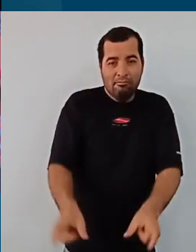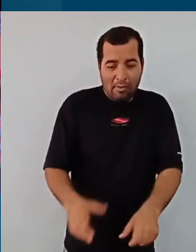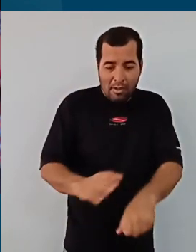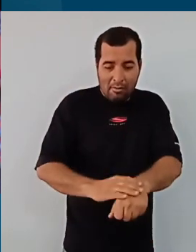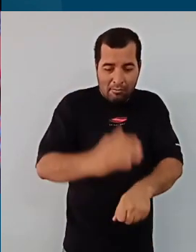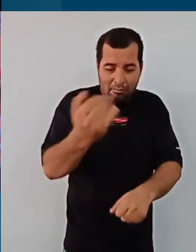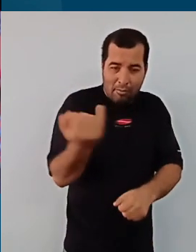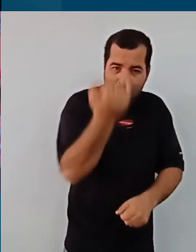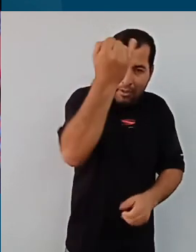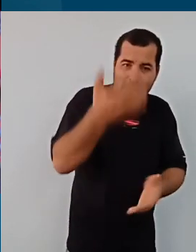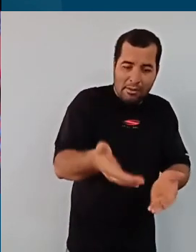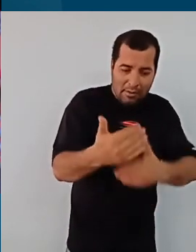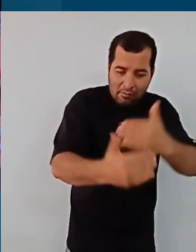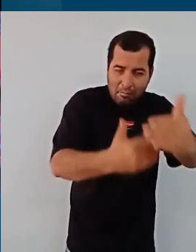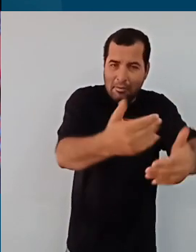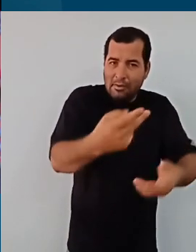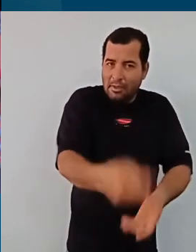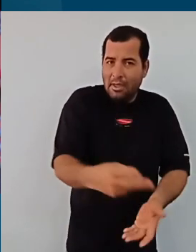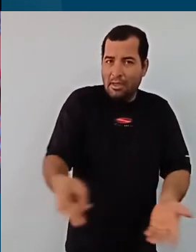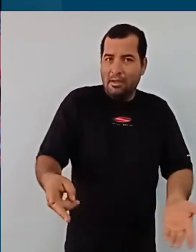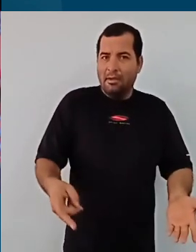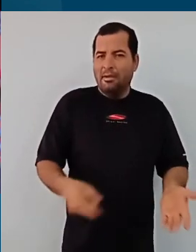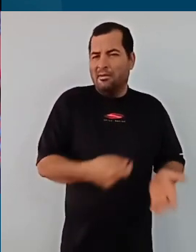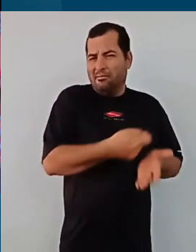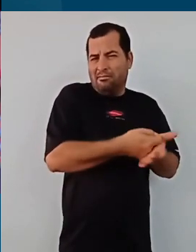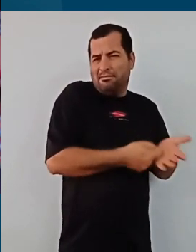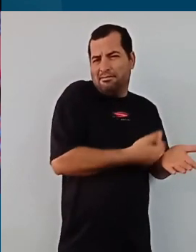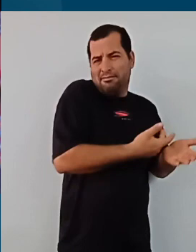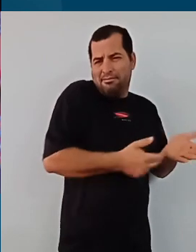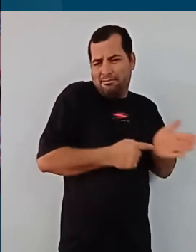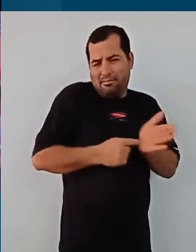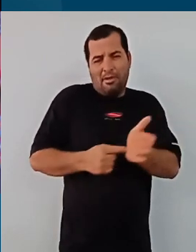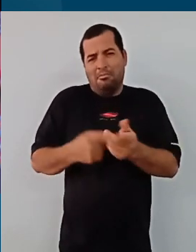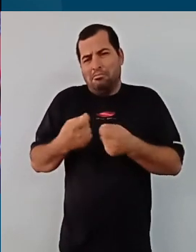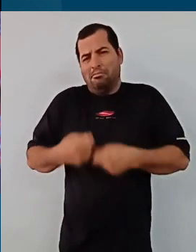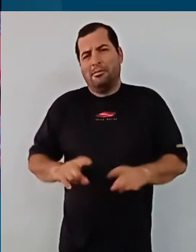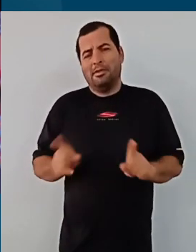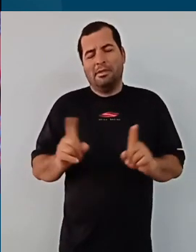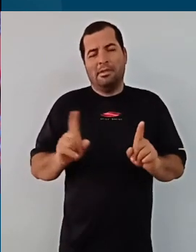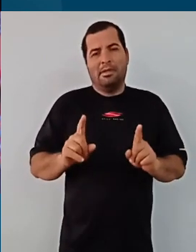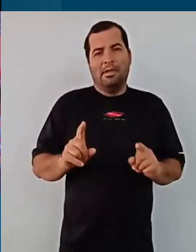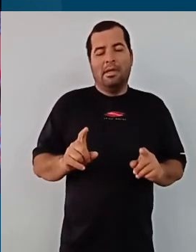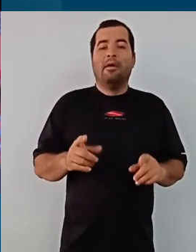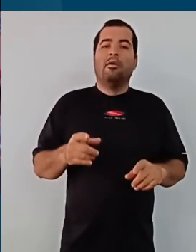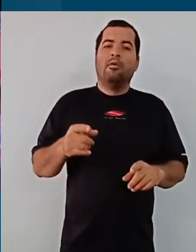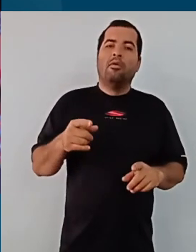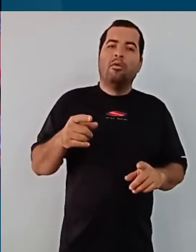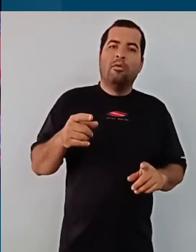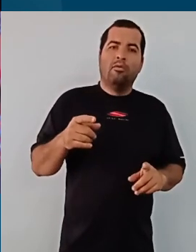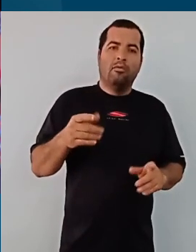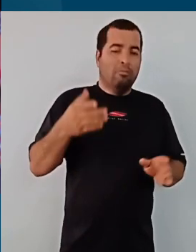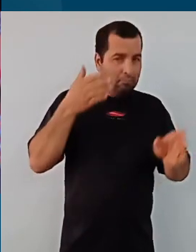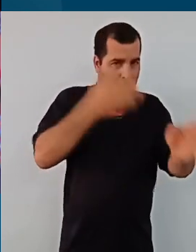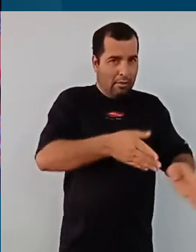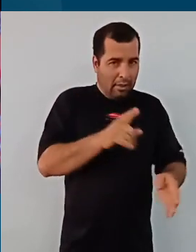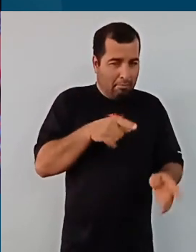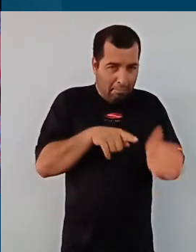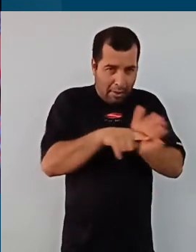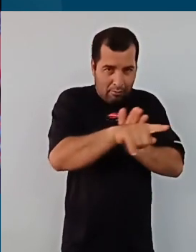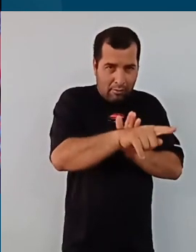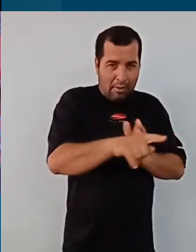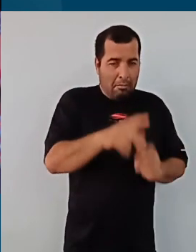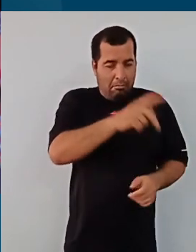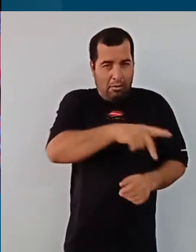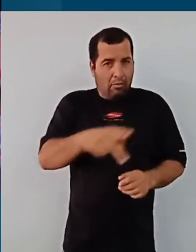da aprendizagem. Então, aqui, essa e as outras perguntas vão muito nessa direção de que o professor pode